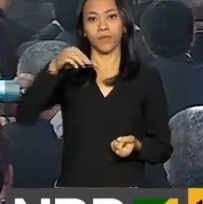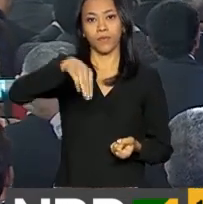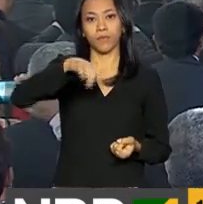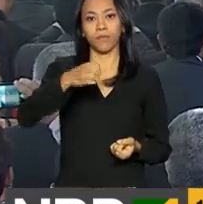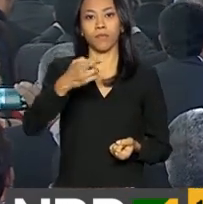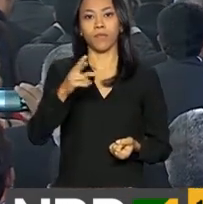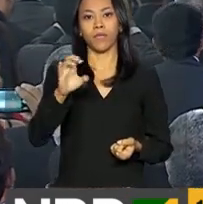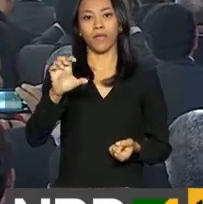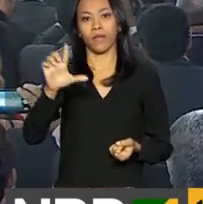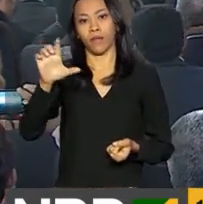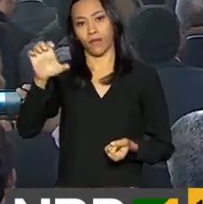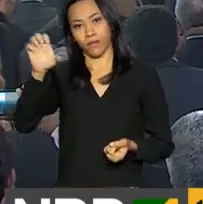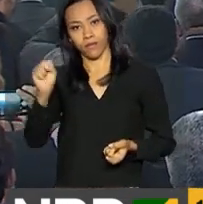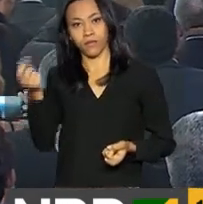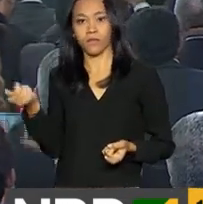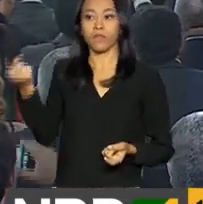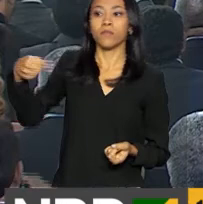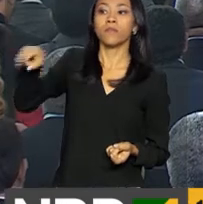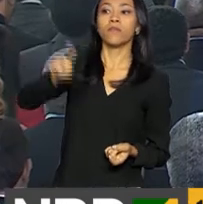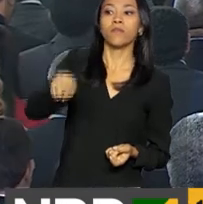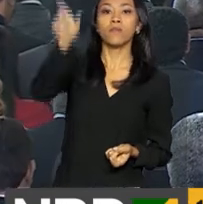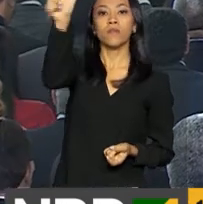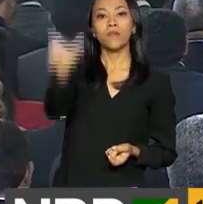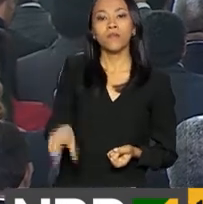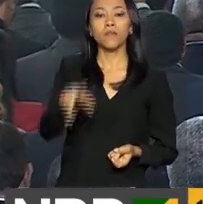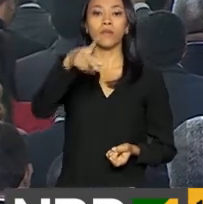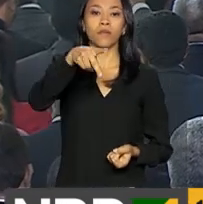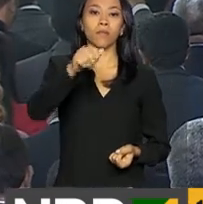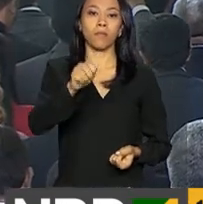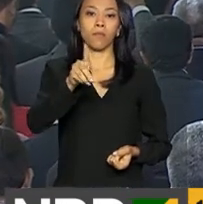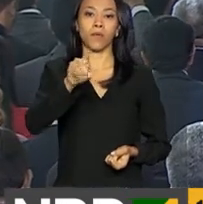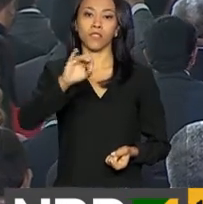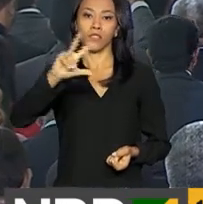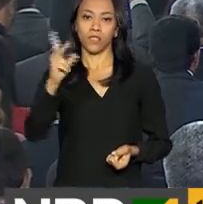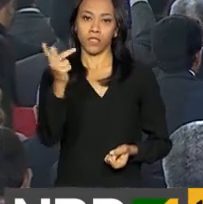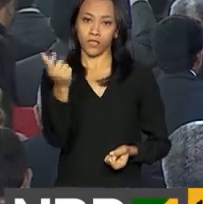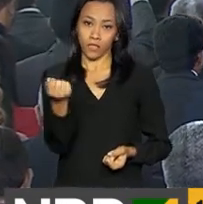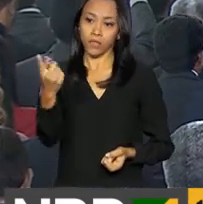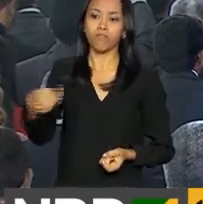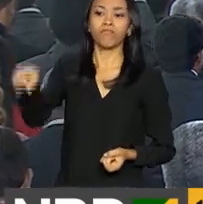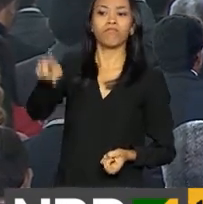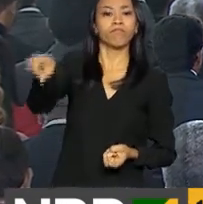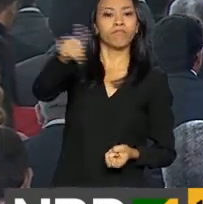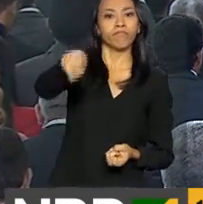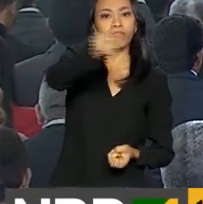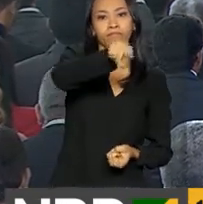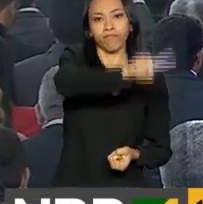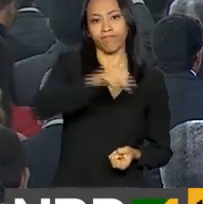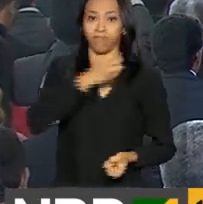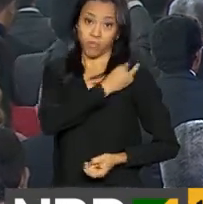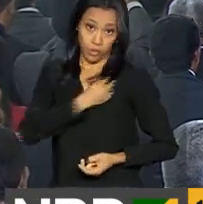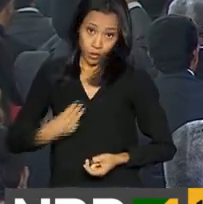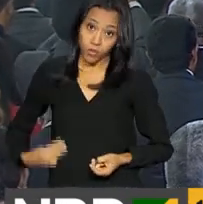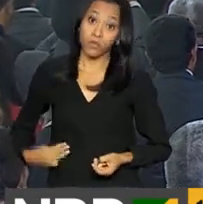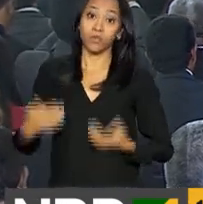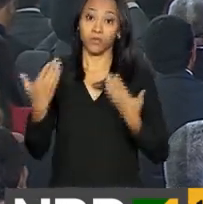o Paulo Zilkowski, saudar os ministros, saudar os